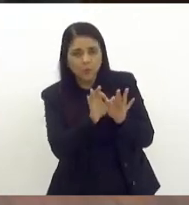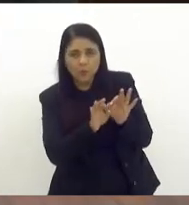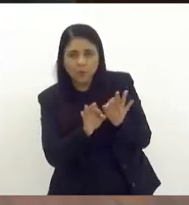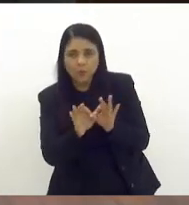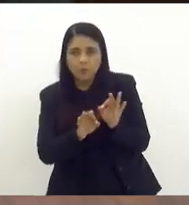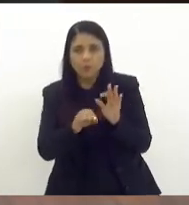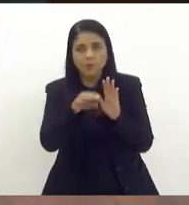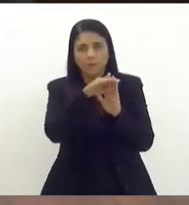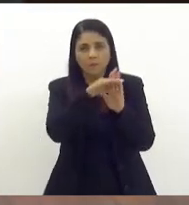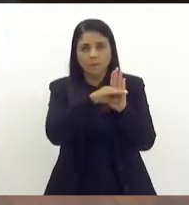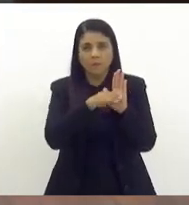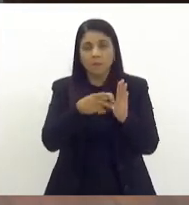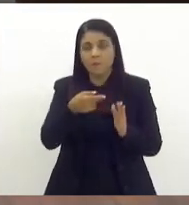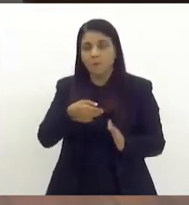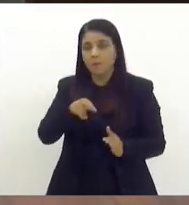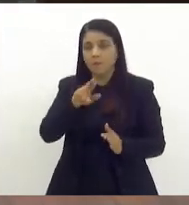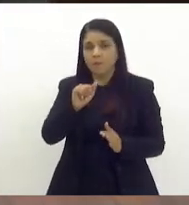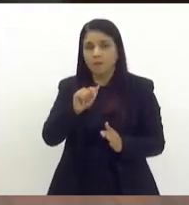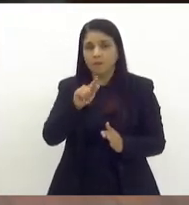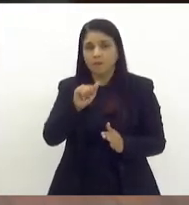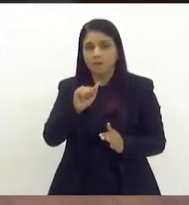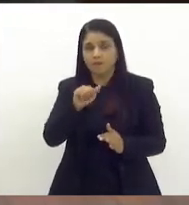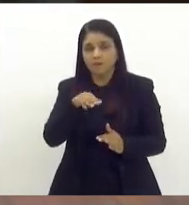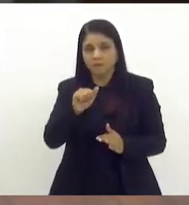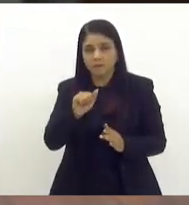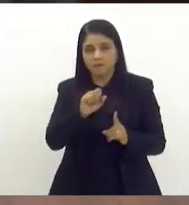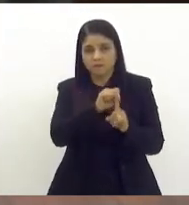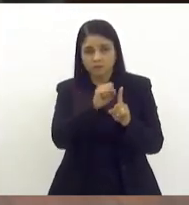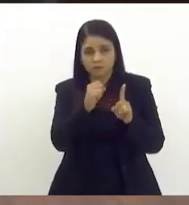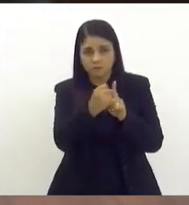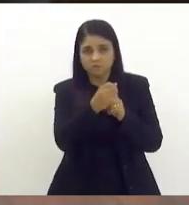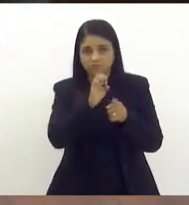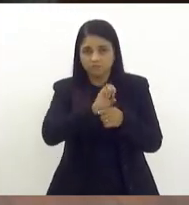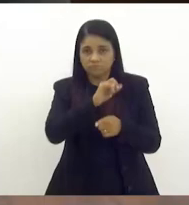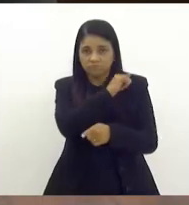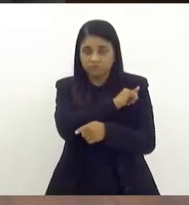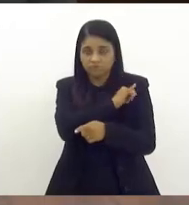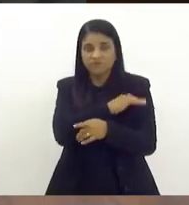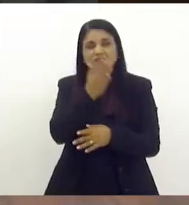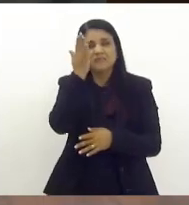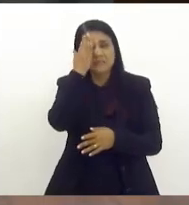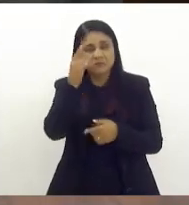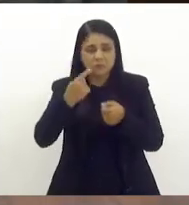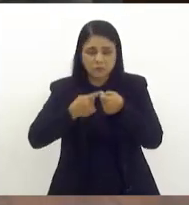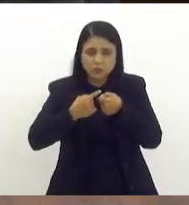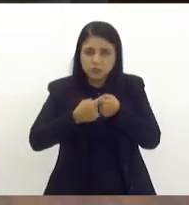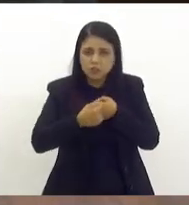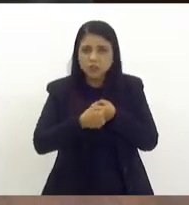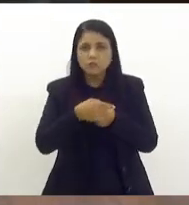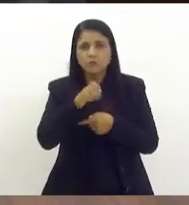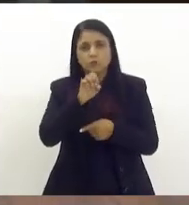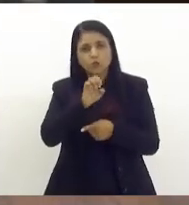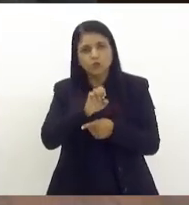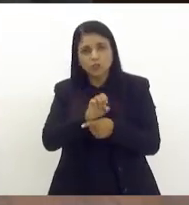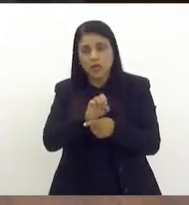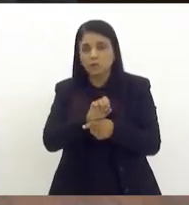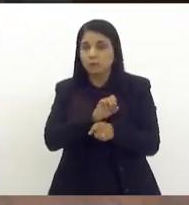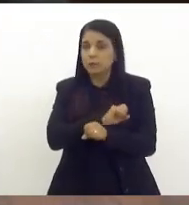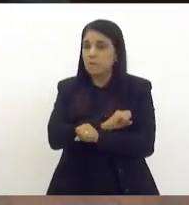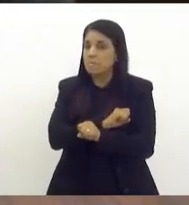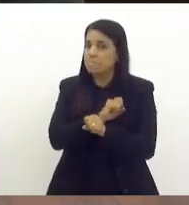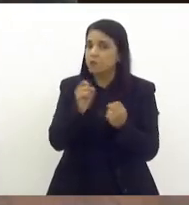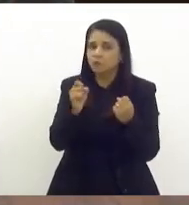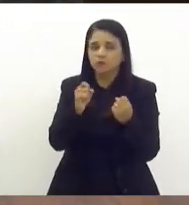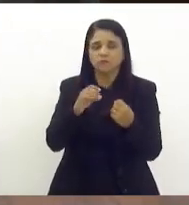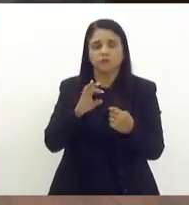assistencial ajustado do Rio de Janeiro por quê nós sabemos que a cobertura dos Municípios e dos do estado não é suficiente para